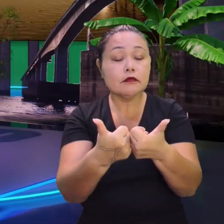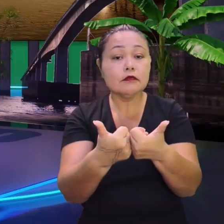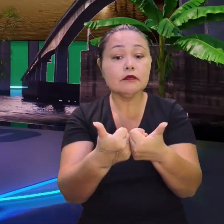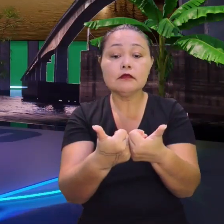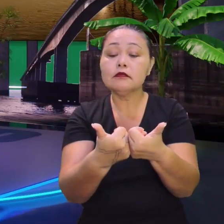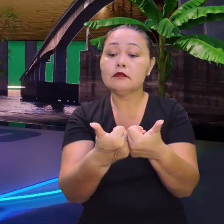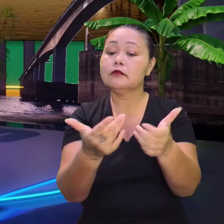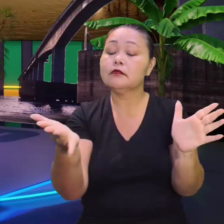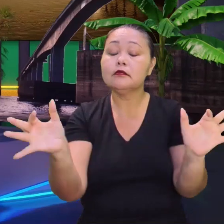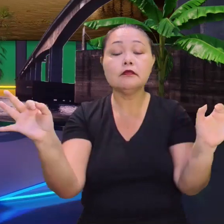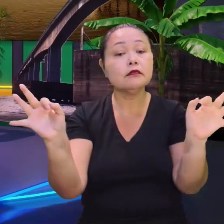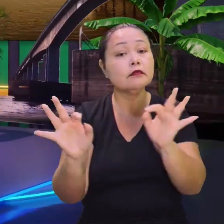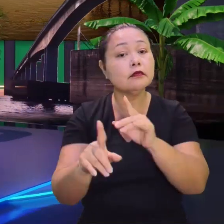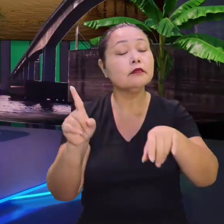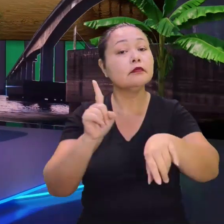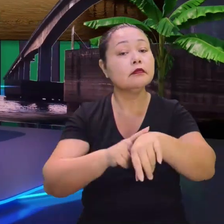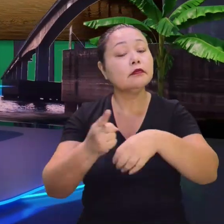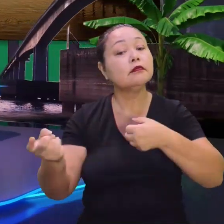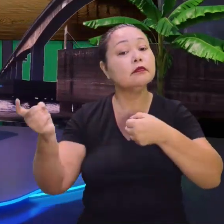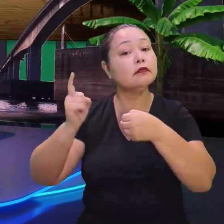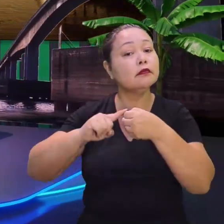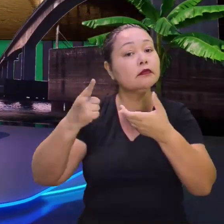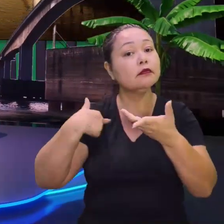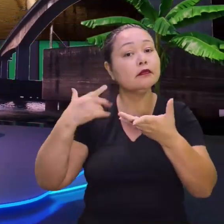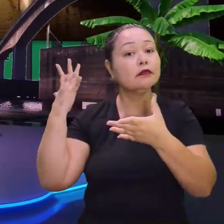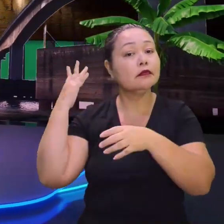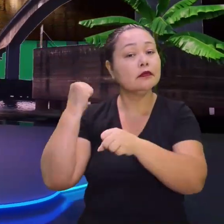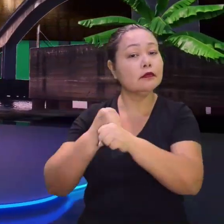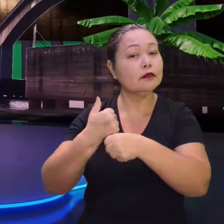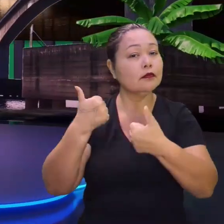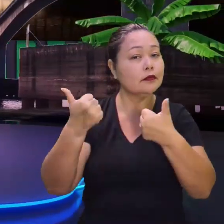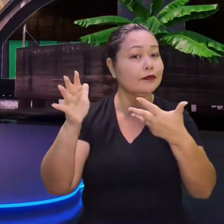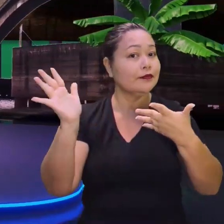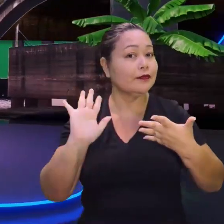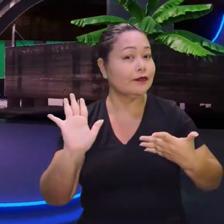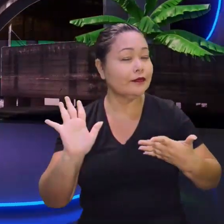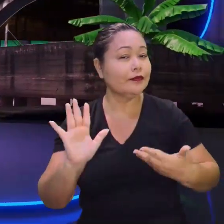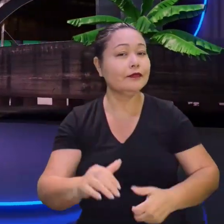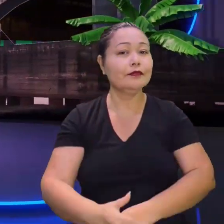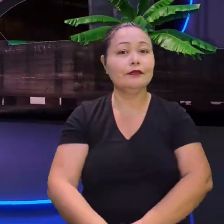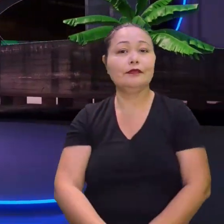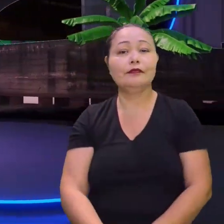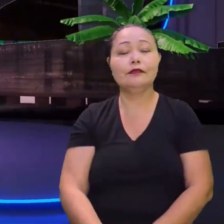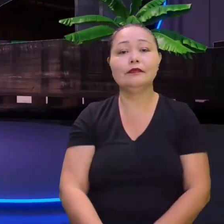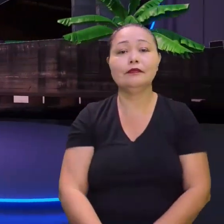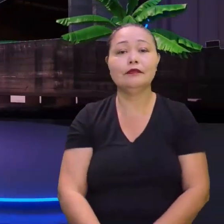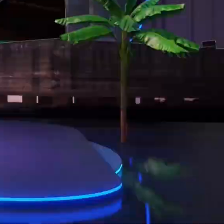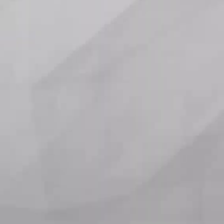professor? É isso aí. A gente fecha, mas daqui a pouco a gente volta aí para a revisão. Valeu, tchau. Tchau.